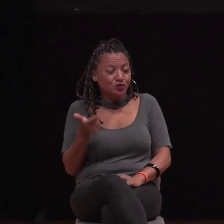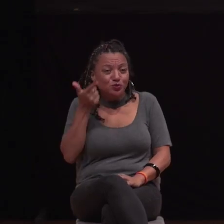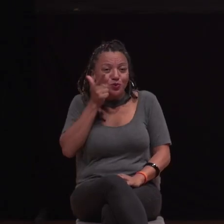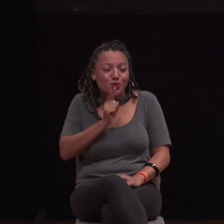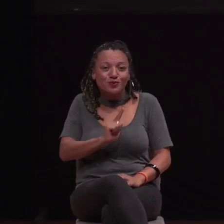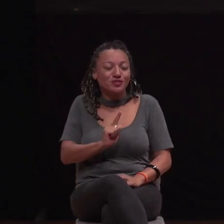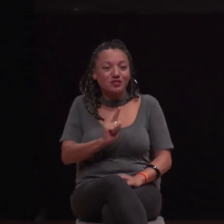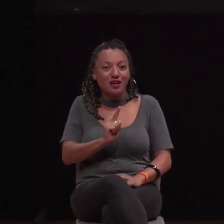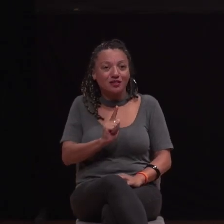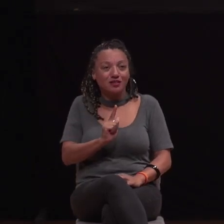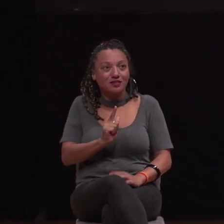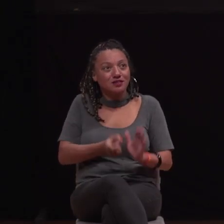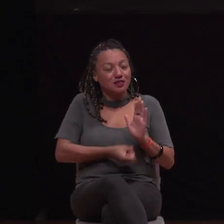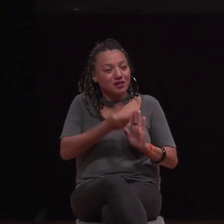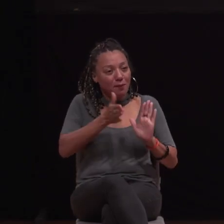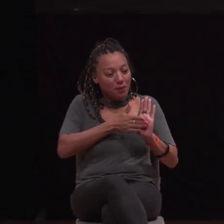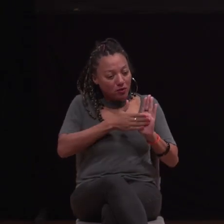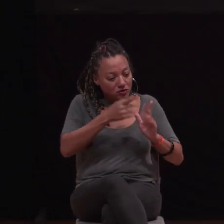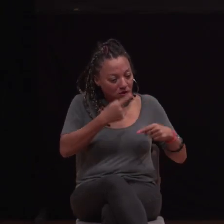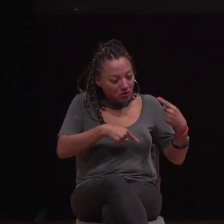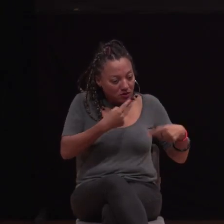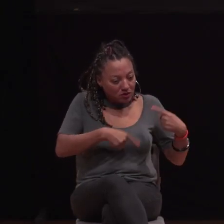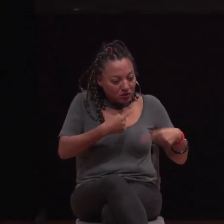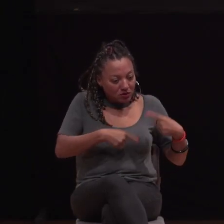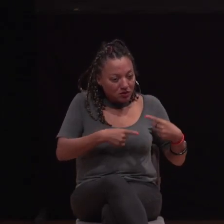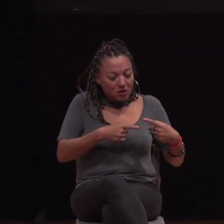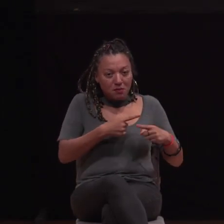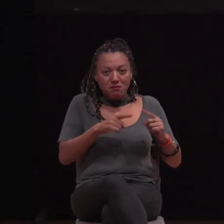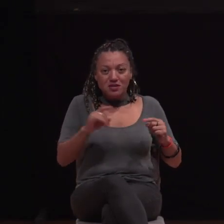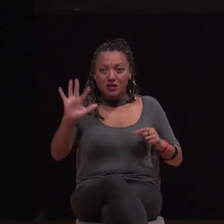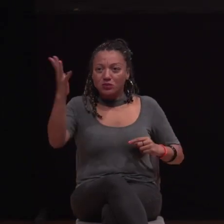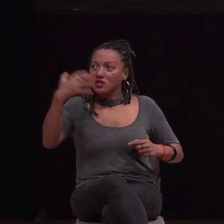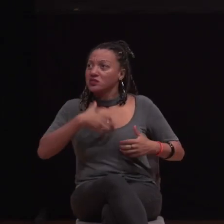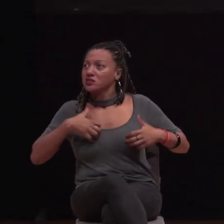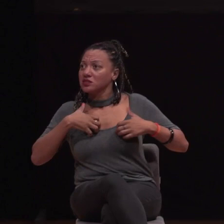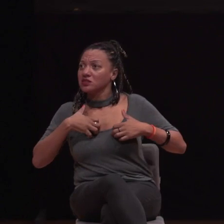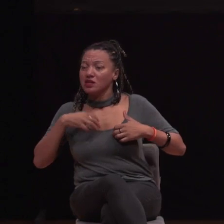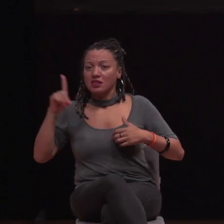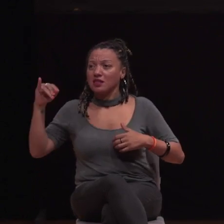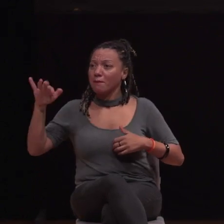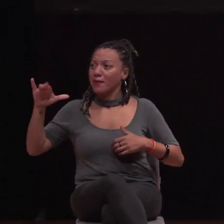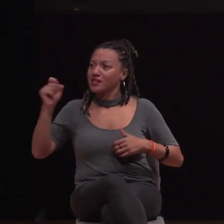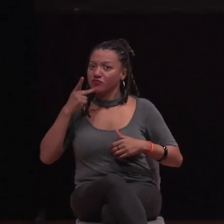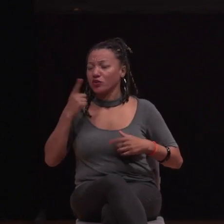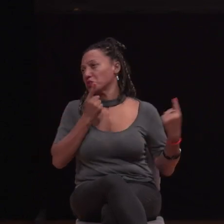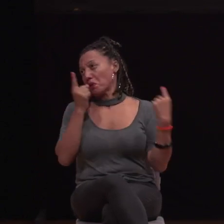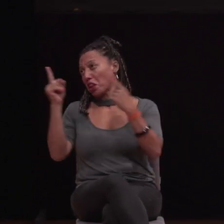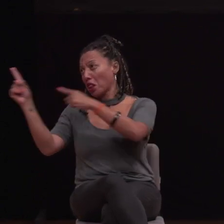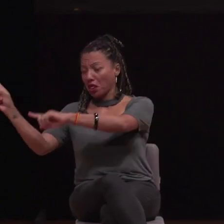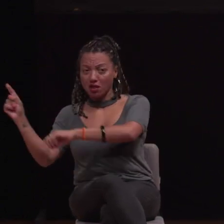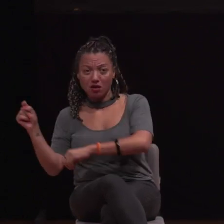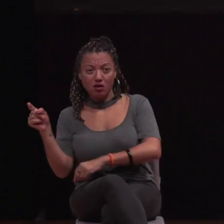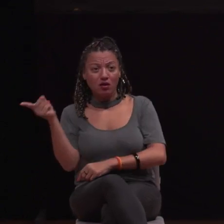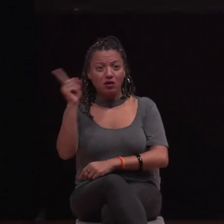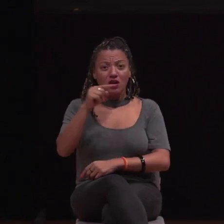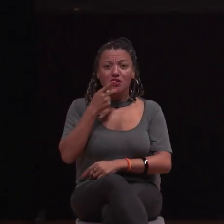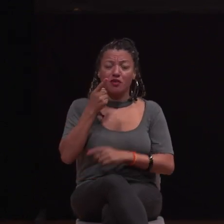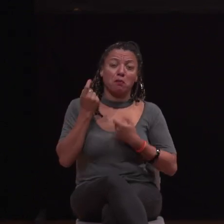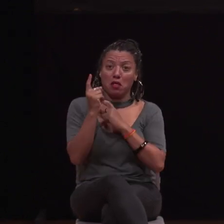criar uma agenda nossa porque a gente fica cumprindo a agenda da crise. A Damares falou isso, o Pirolino falou